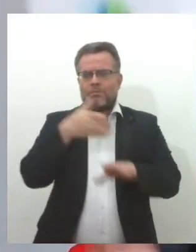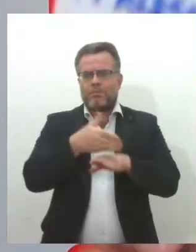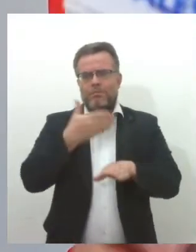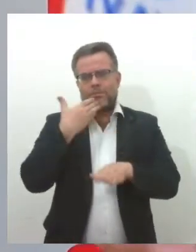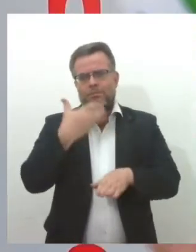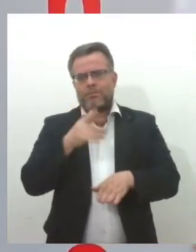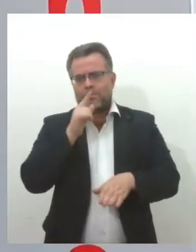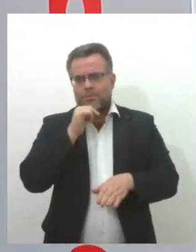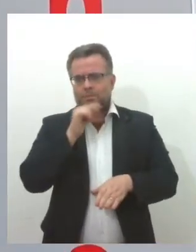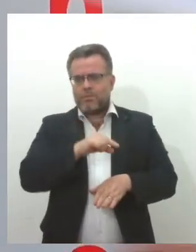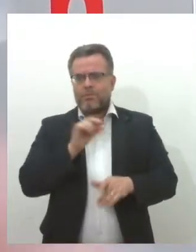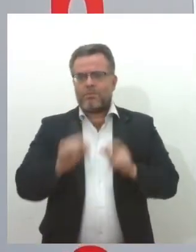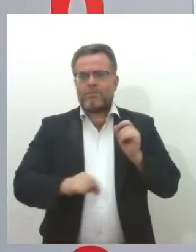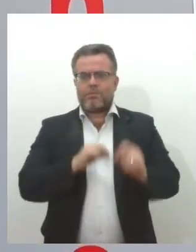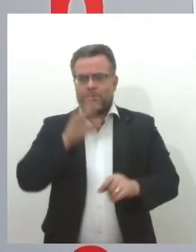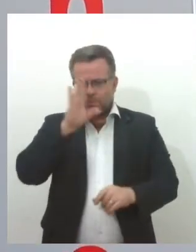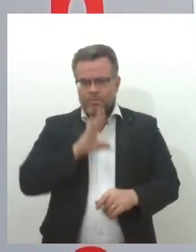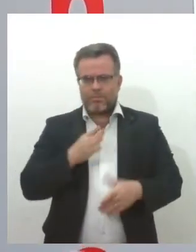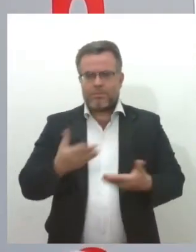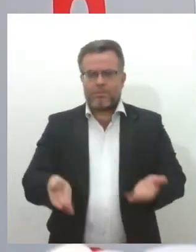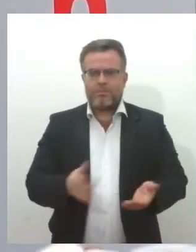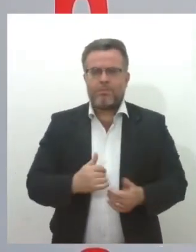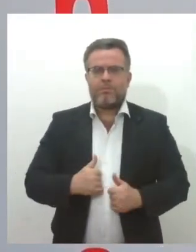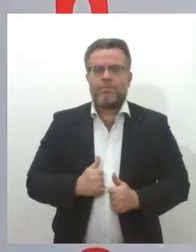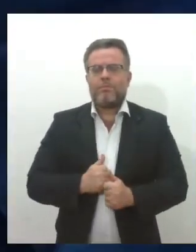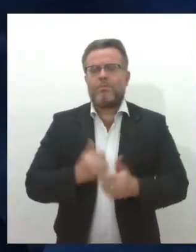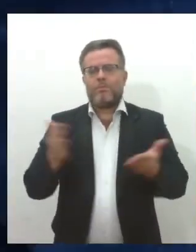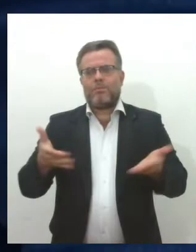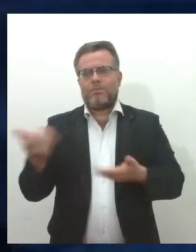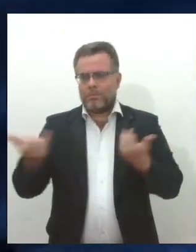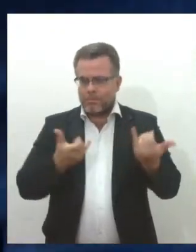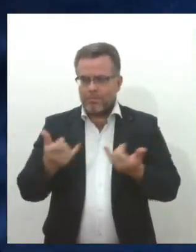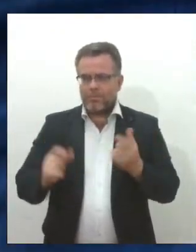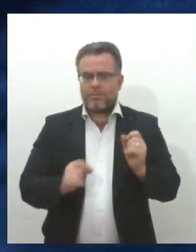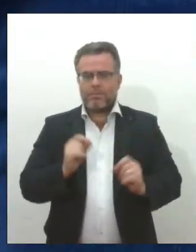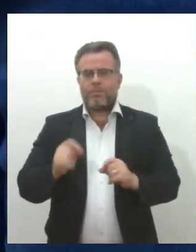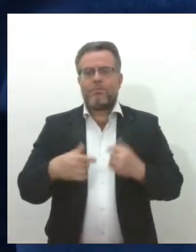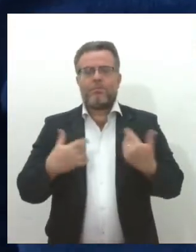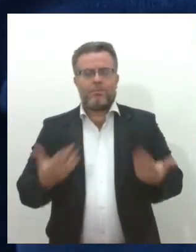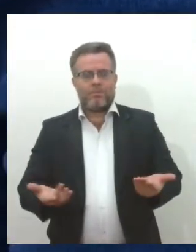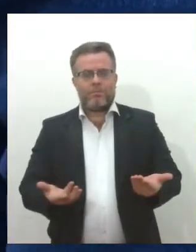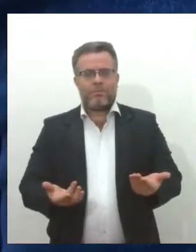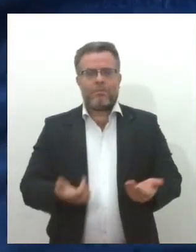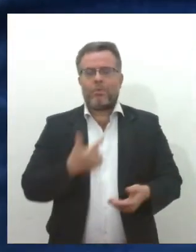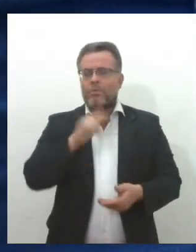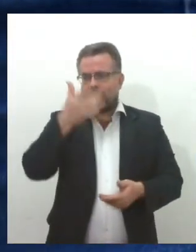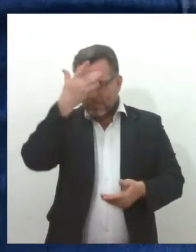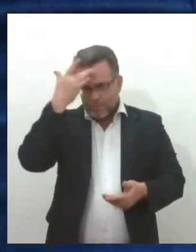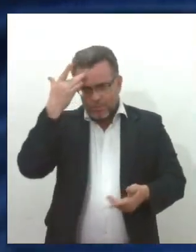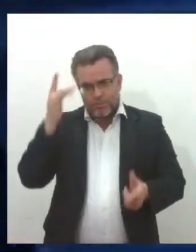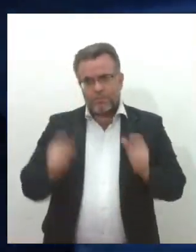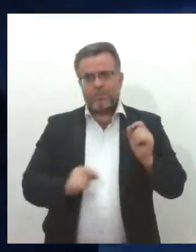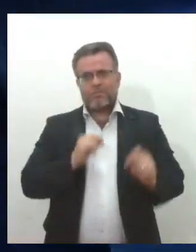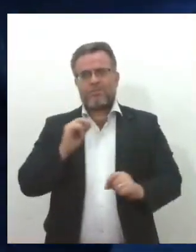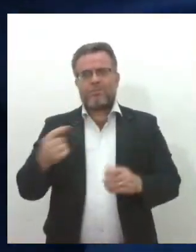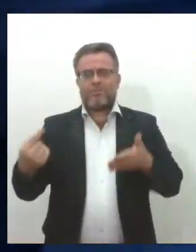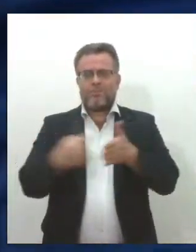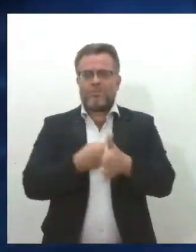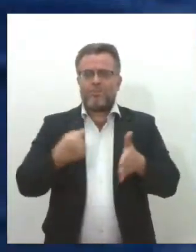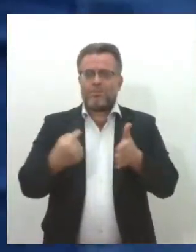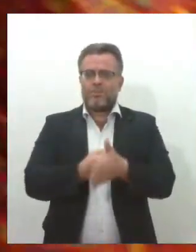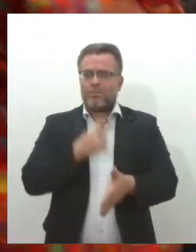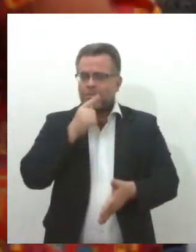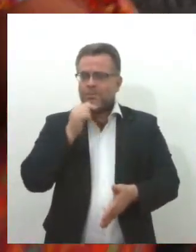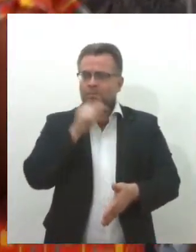pedirem a água de forma gratuita não tô sabendo agora né outros responderam que se der hei de beber